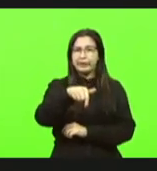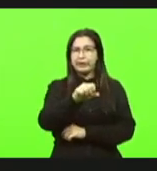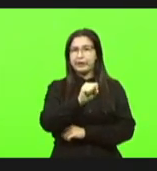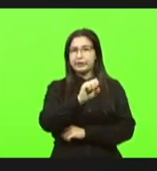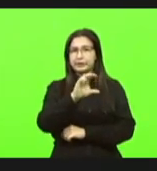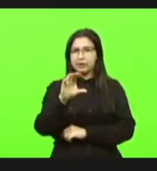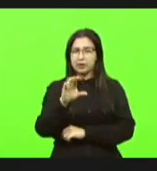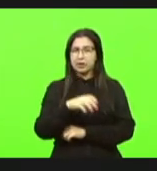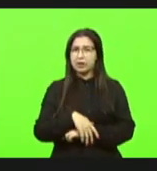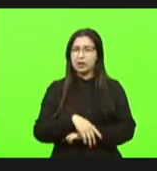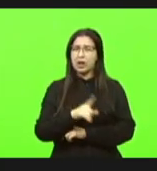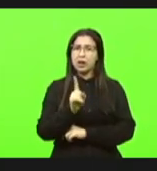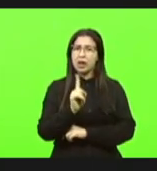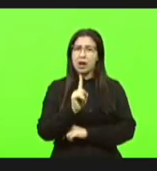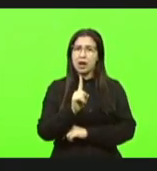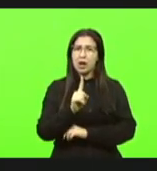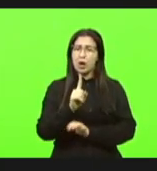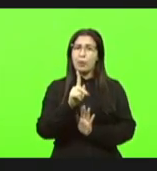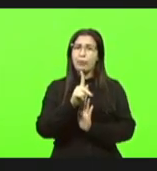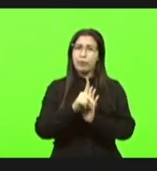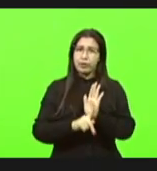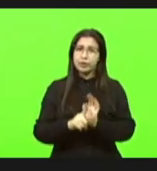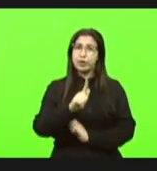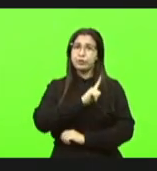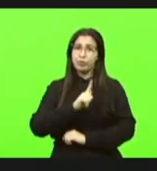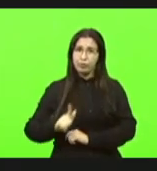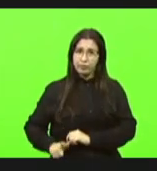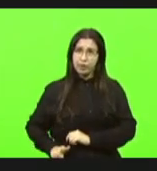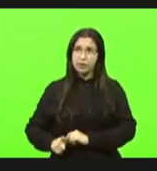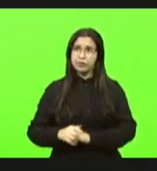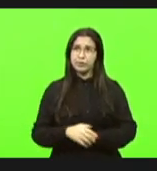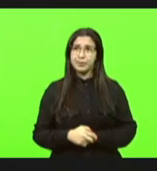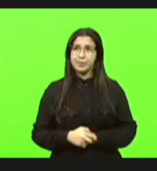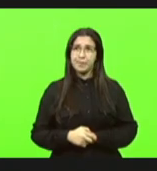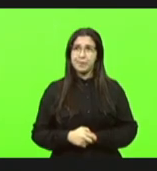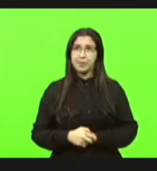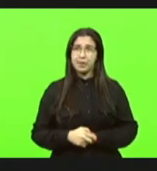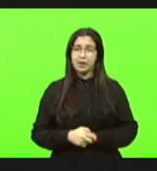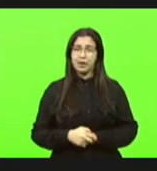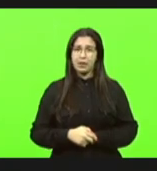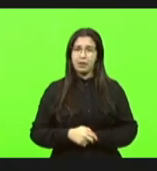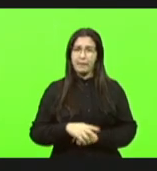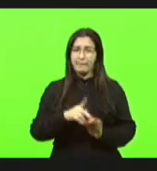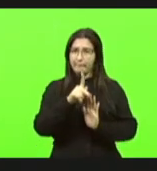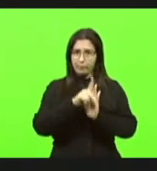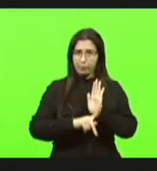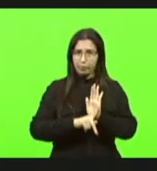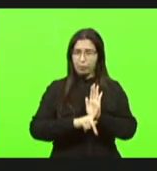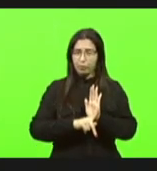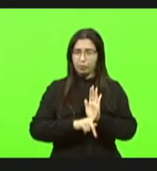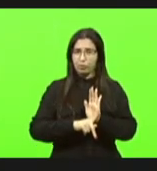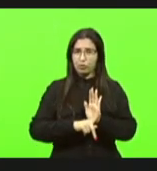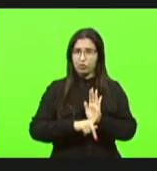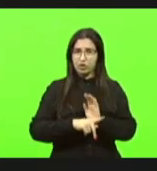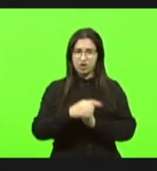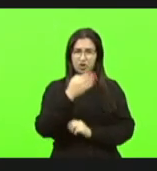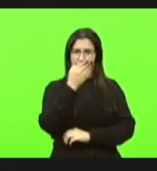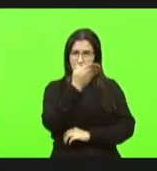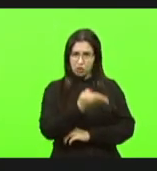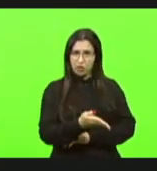não eu quero dizer que esse é um projeto de governo e se não projeto do Catarinense São projeto de governo